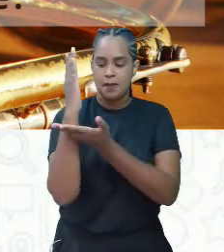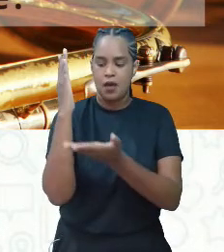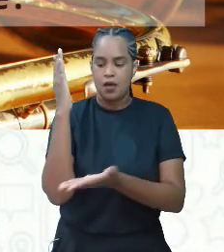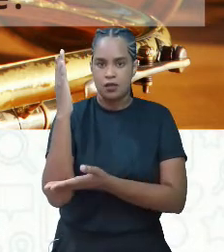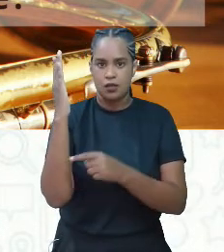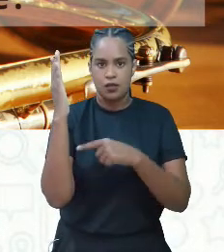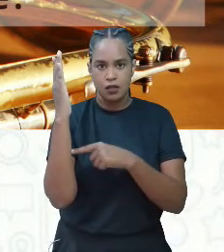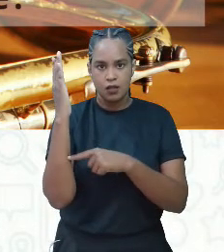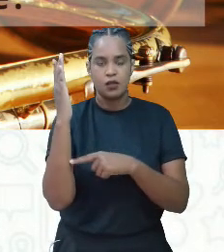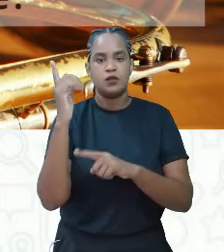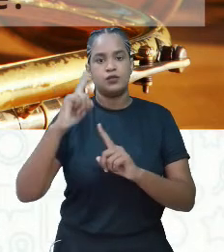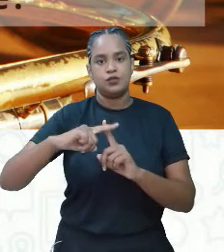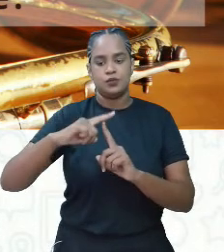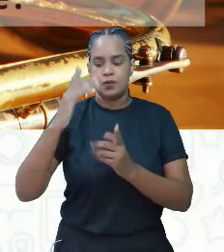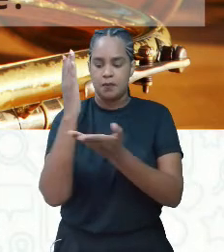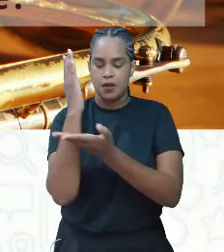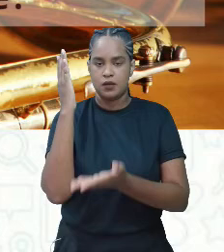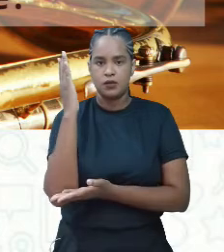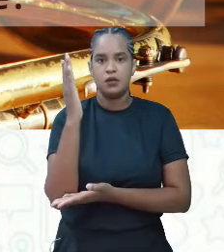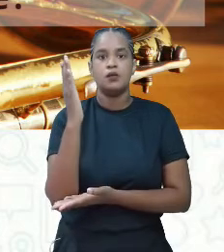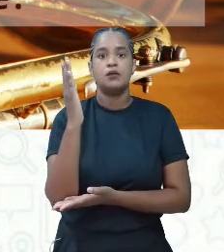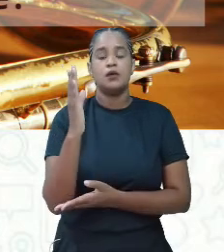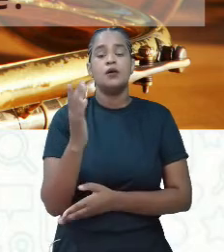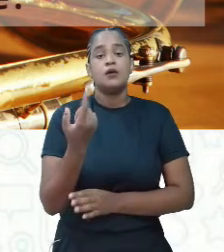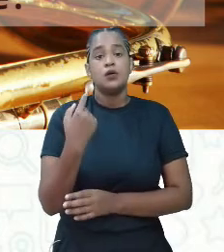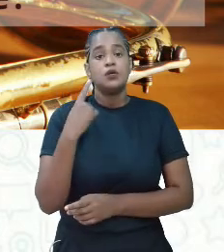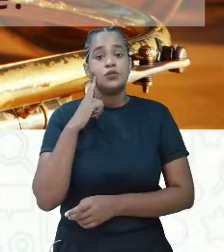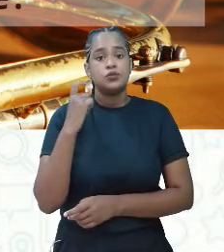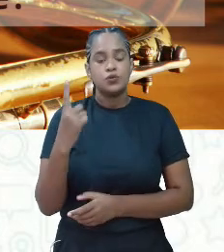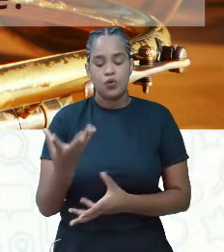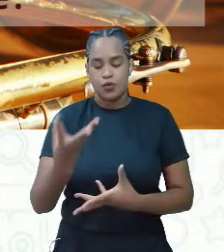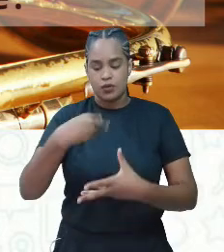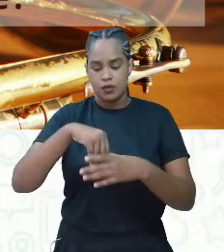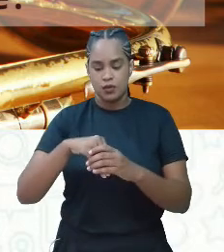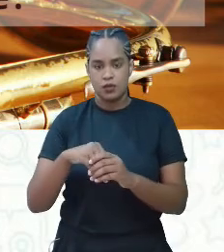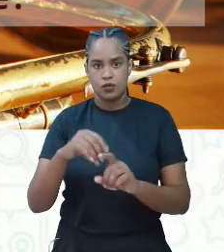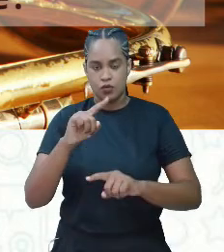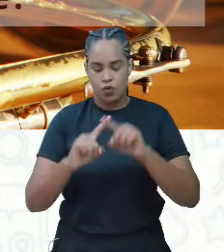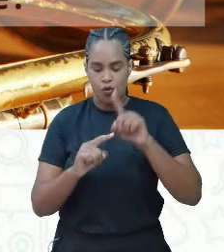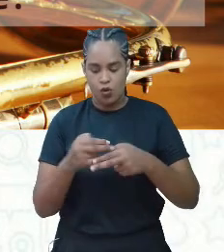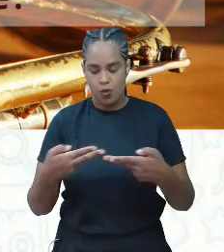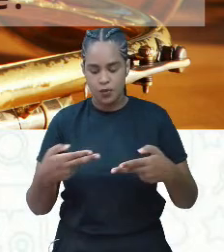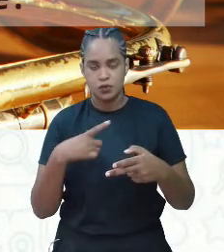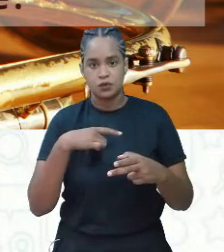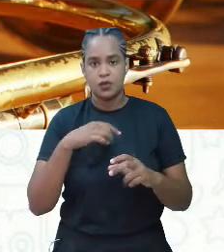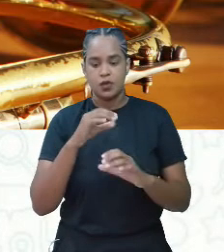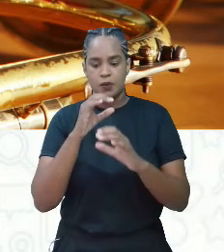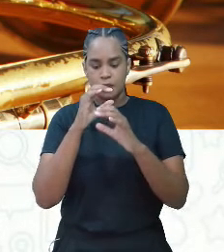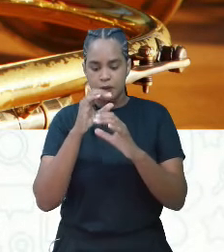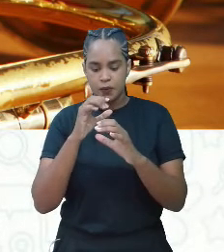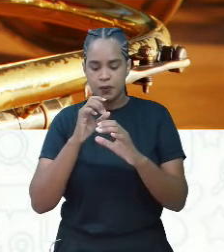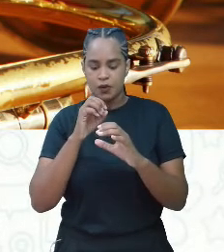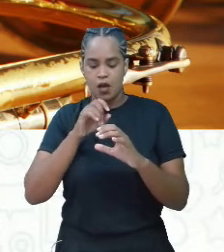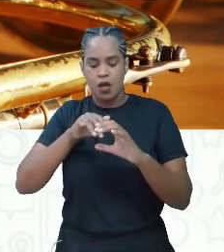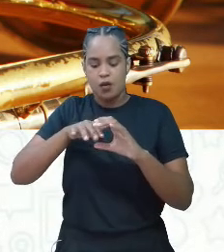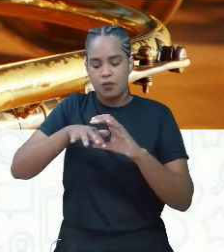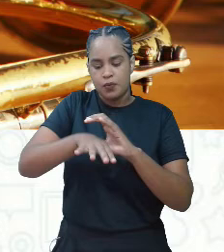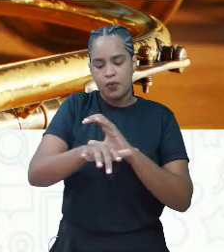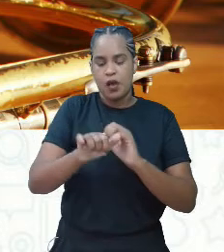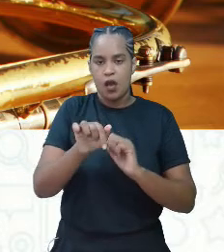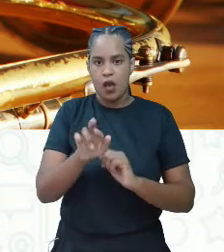pela vibração do ar dentro do corpo do instrumento. Ele faz uma coluna de ar no instrumento. E os